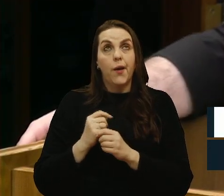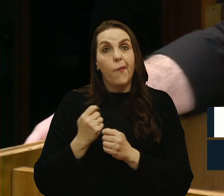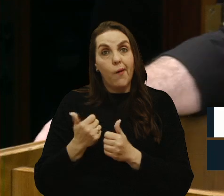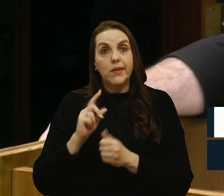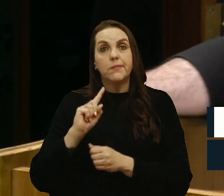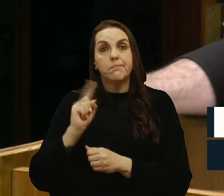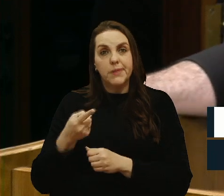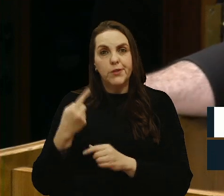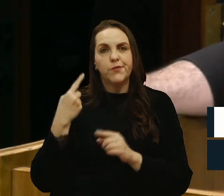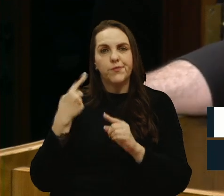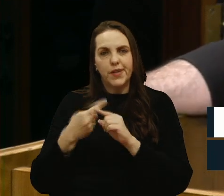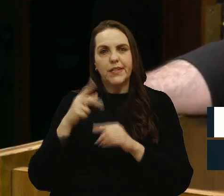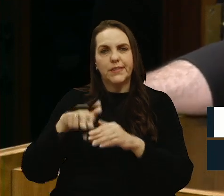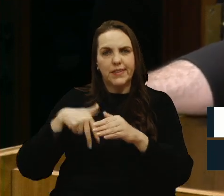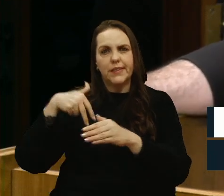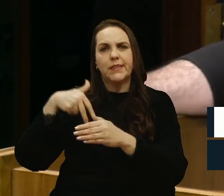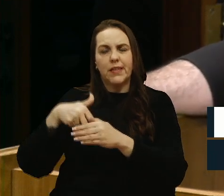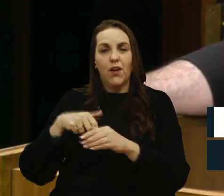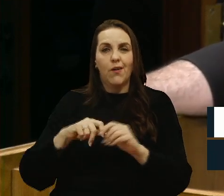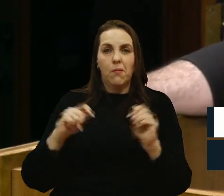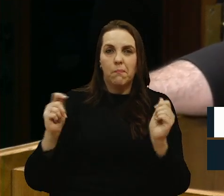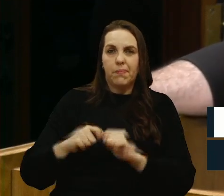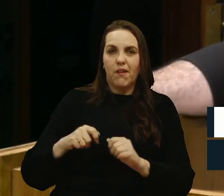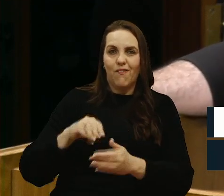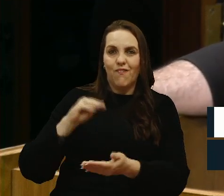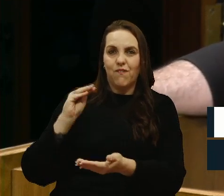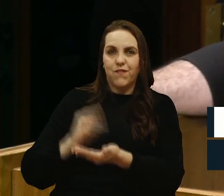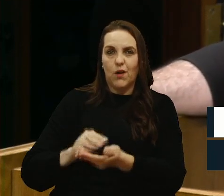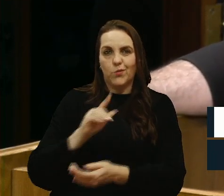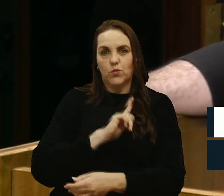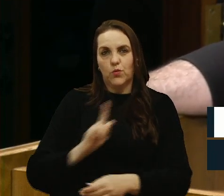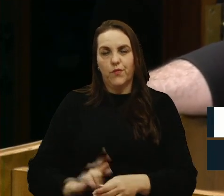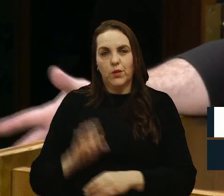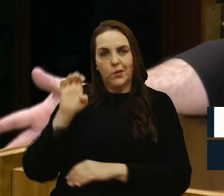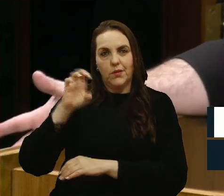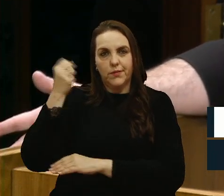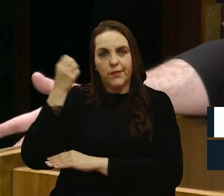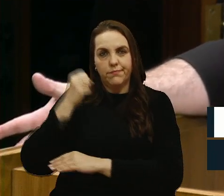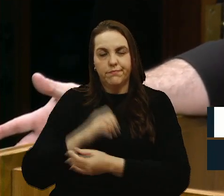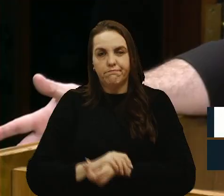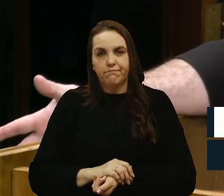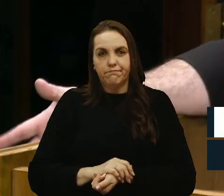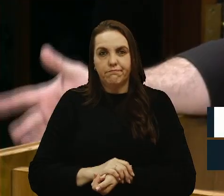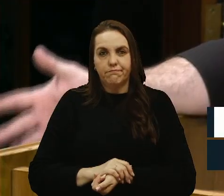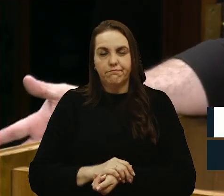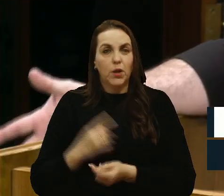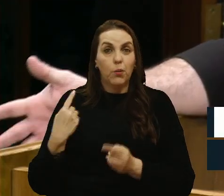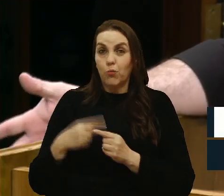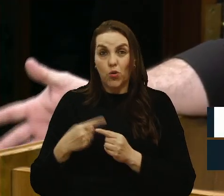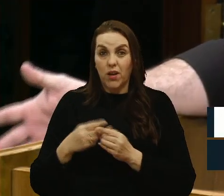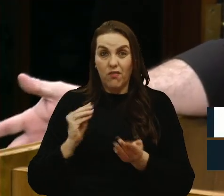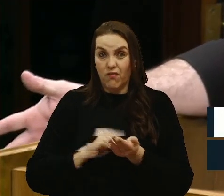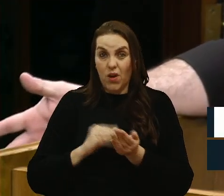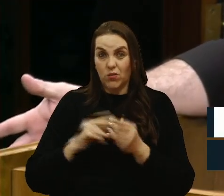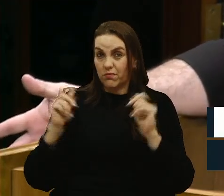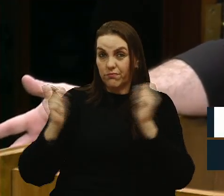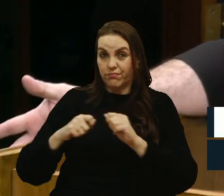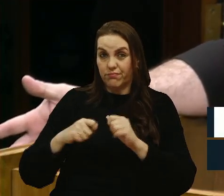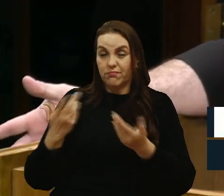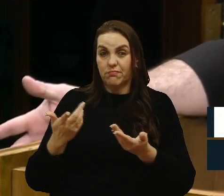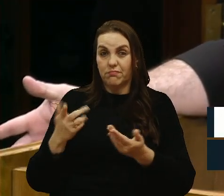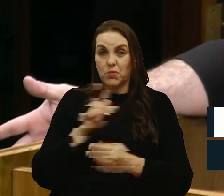tribuna, a vereadora Daiane, a incompetência do governador do estado. E por que que a gente traz a questão da incompetência do governador do